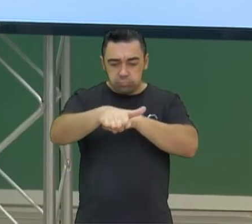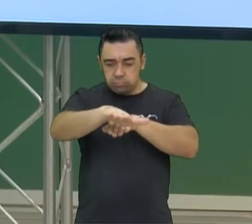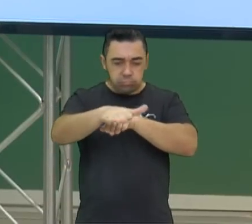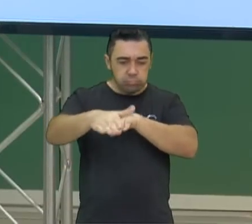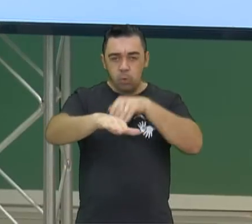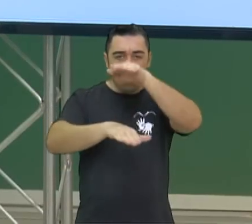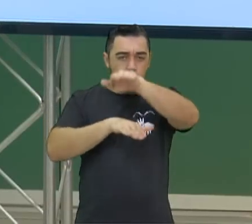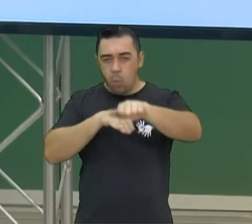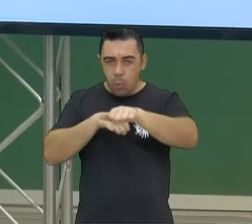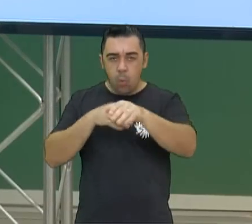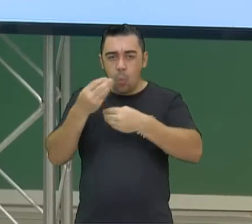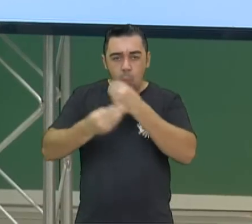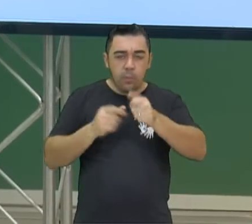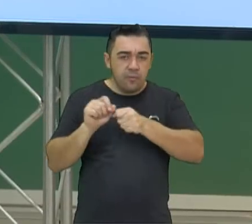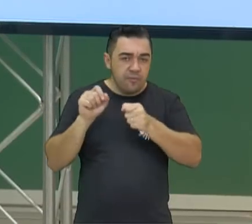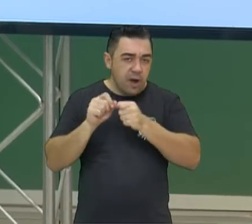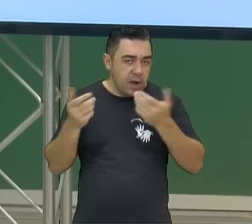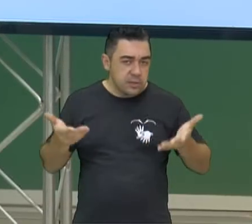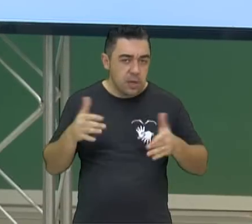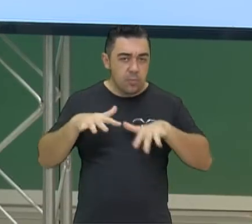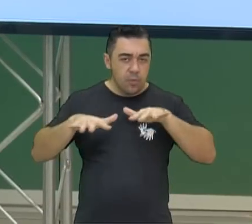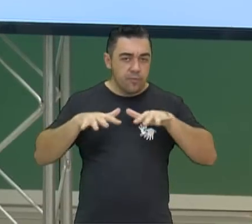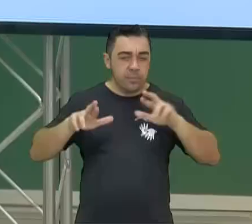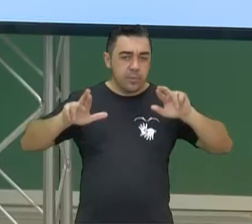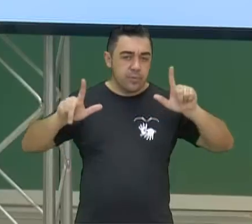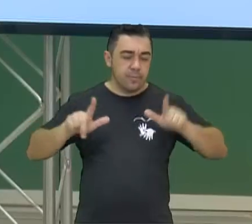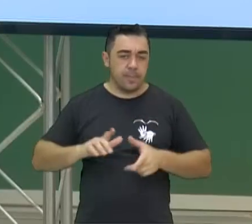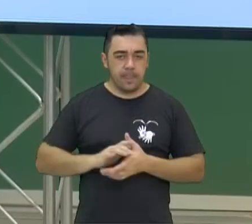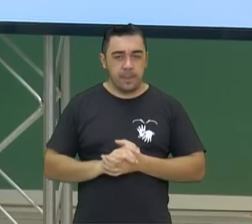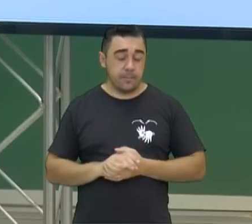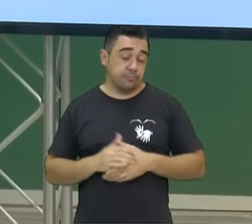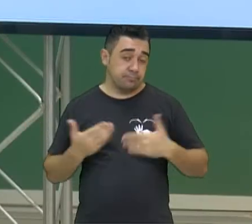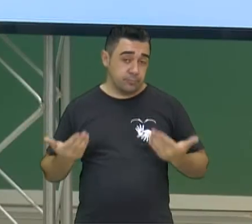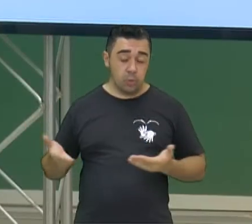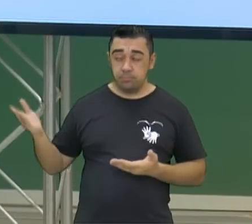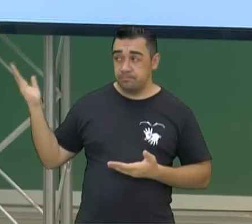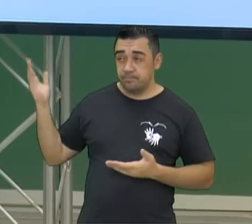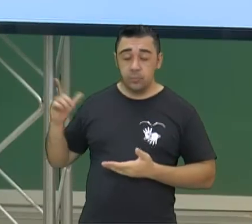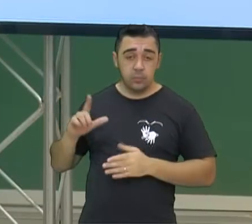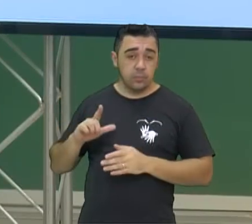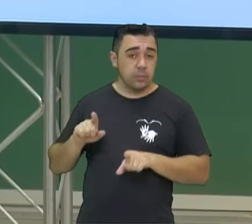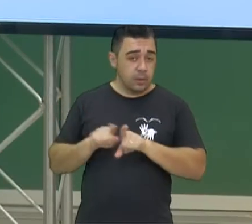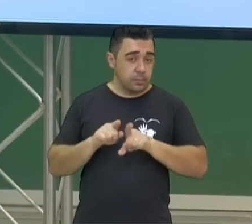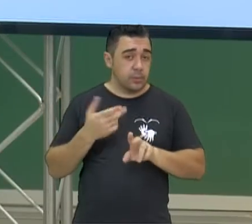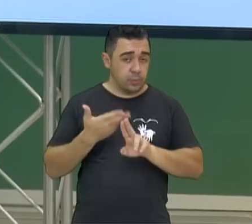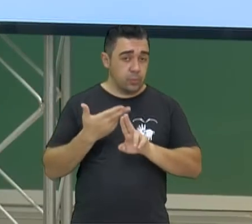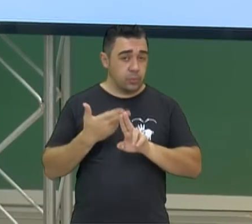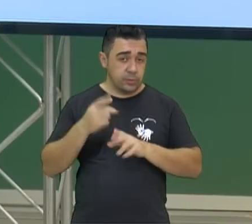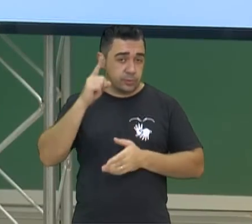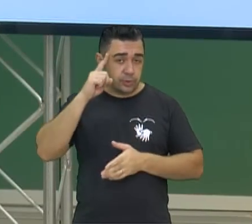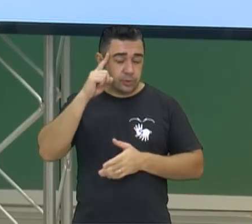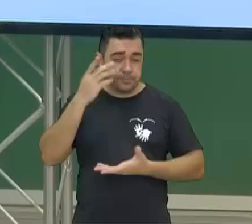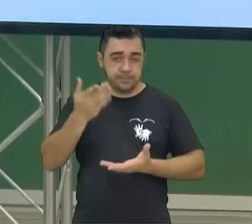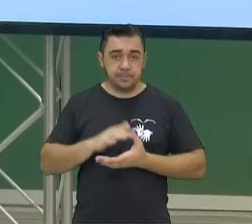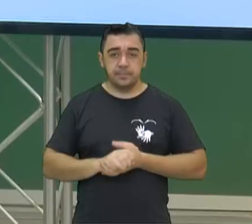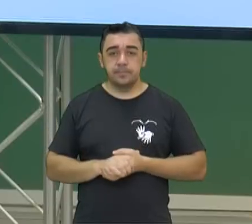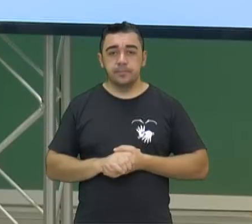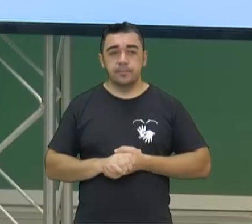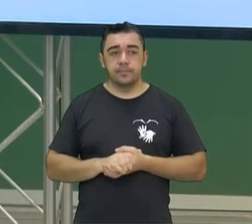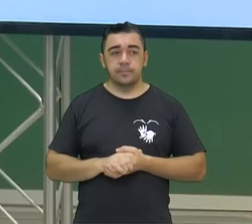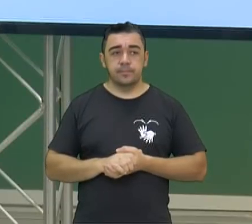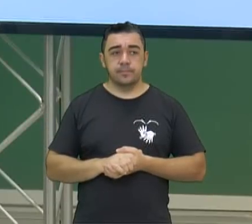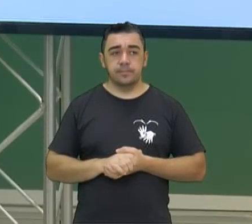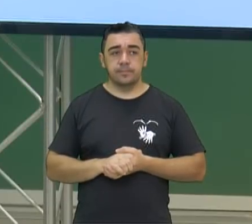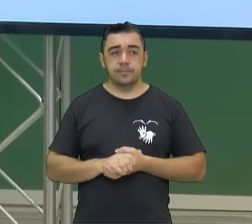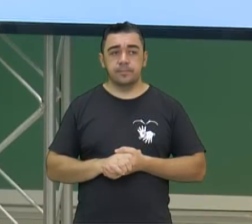manobra, posso fazer mais algum movimento diferente, né? Então, tudo isso também a gente usa muito no nosso dia a dia.